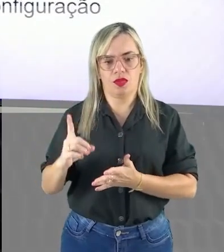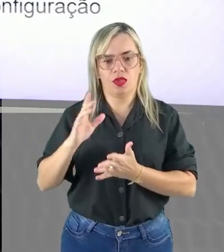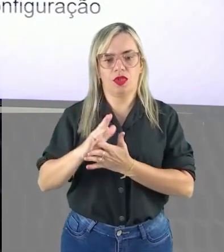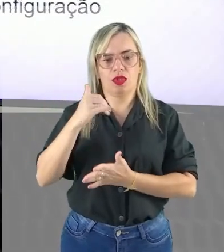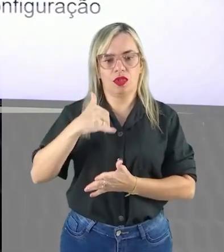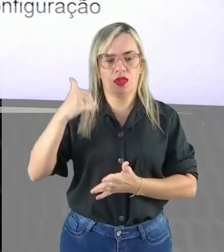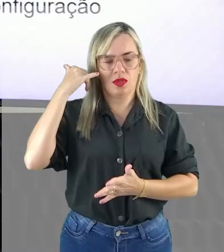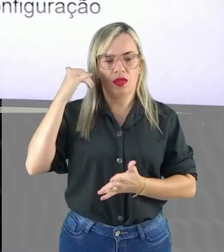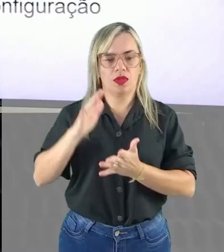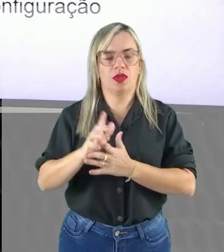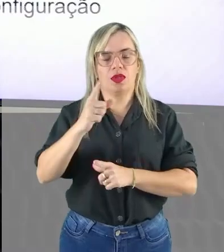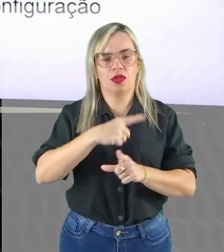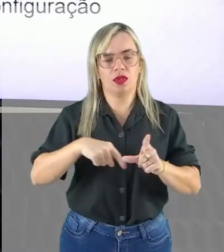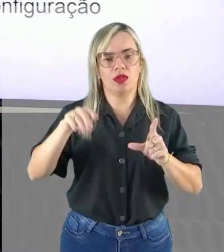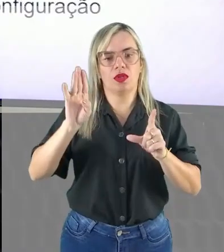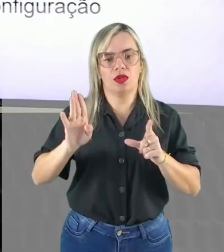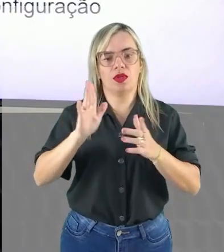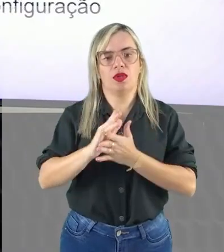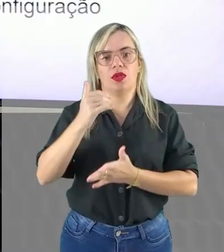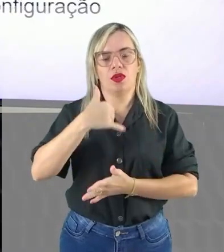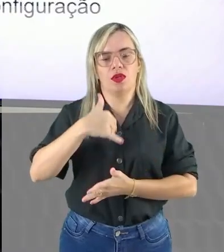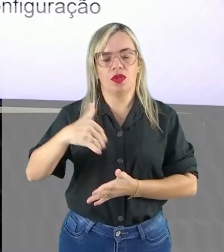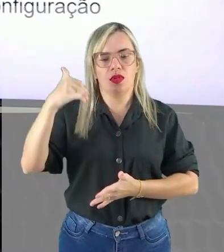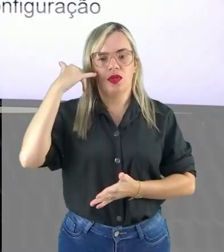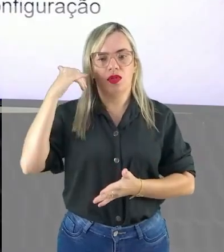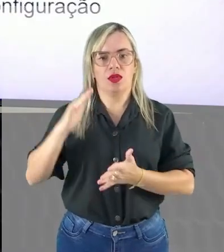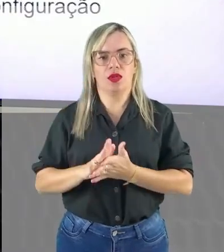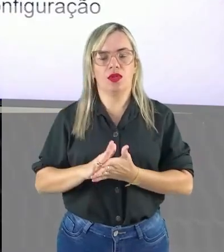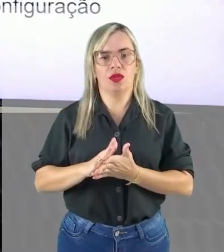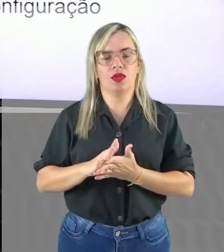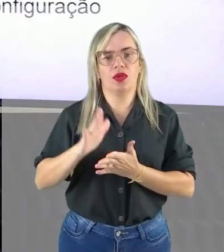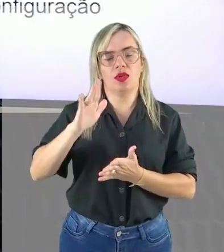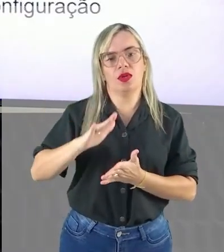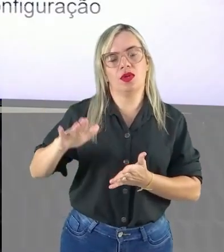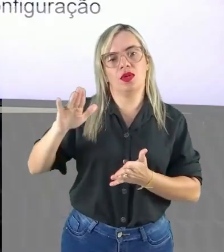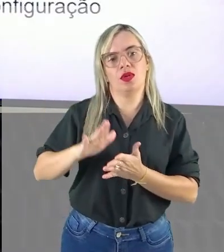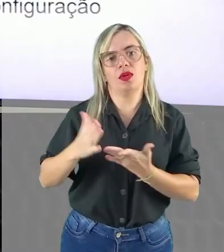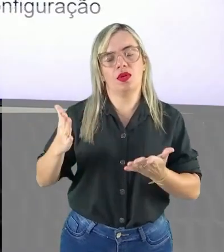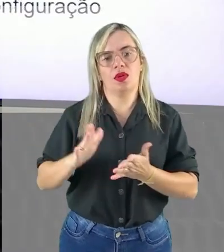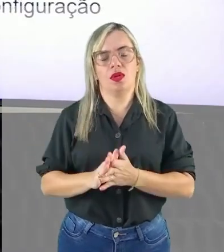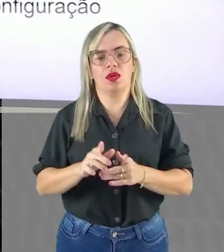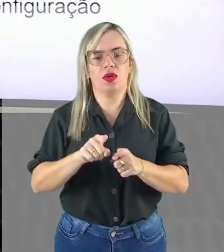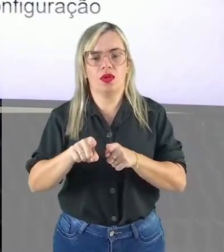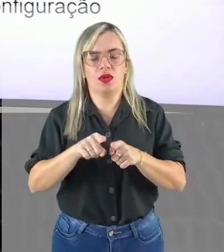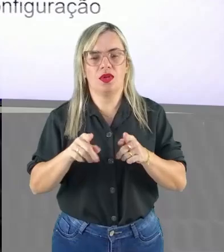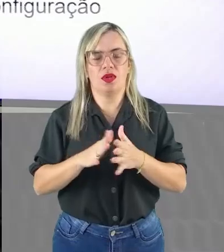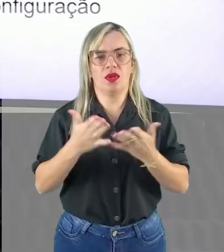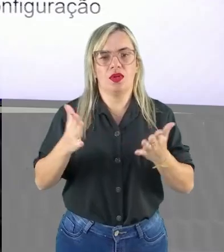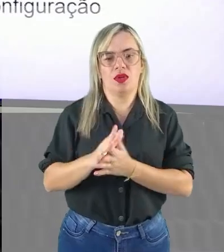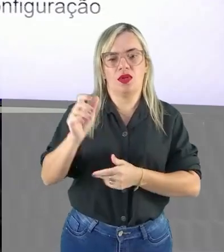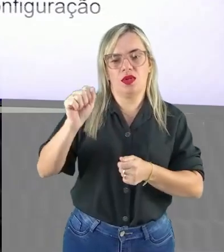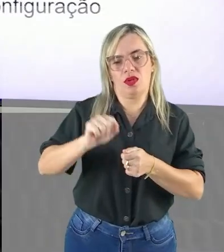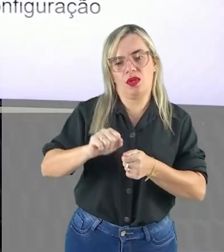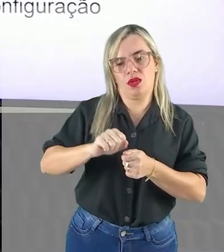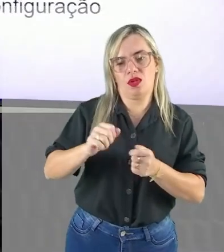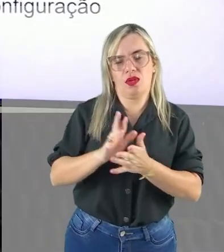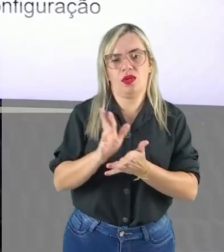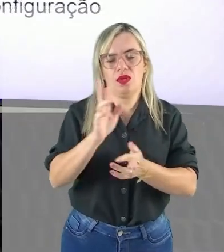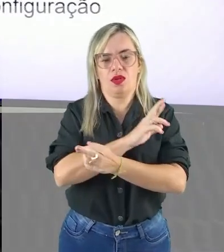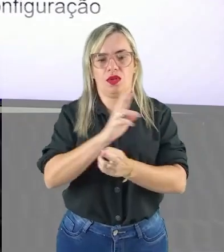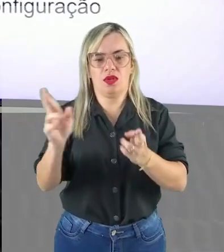o celular na letra B. E a gente viu lá no texto, pequeno hermano. Ou seja, se a gente fizer aí uma